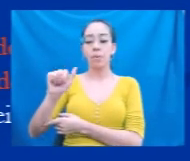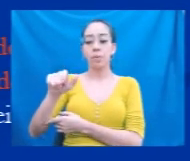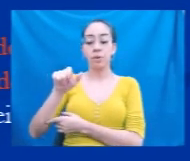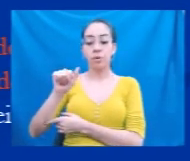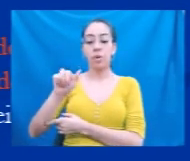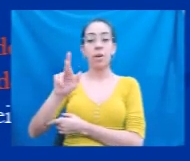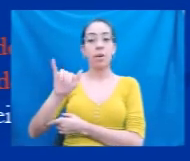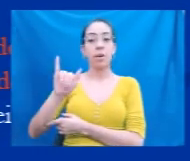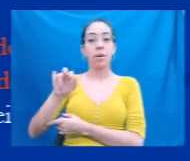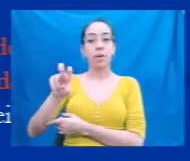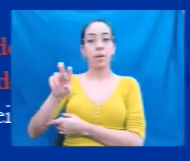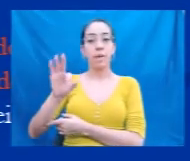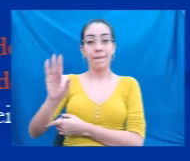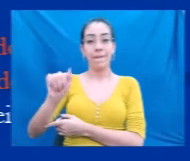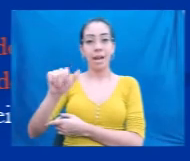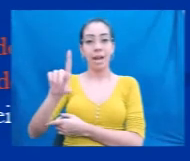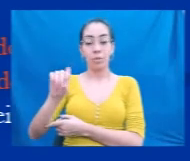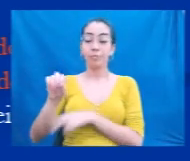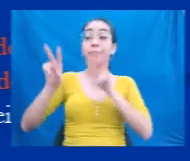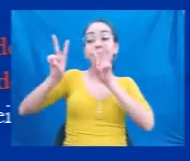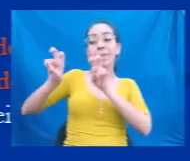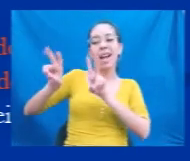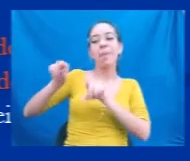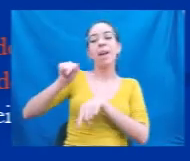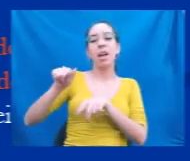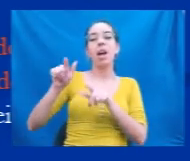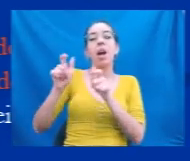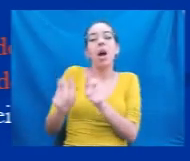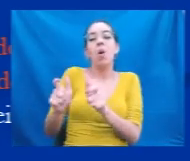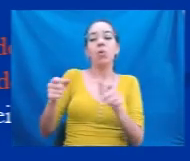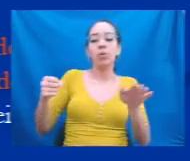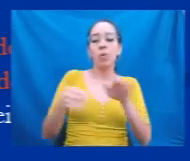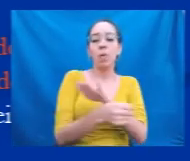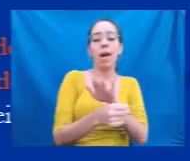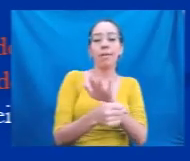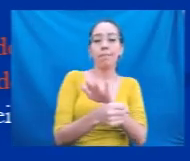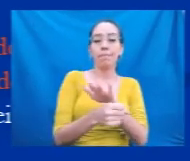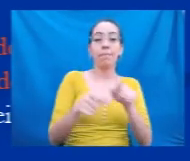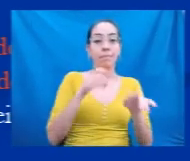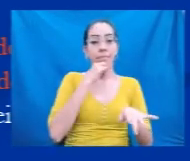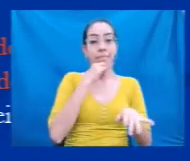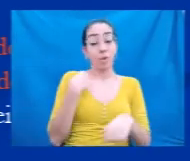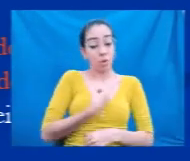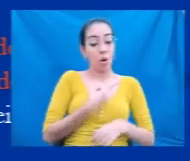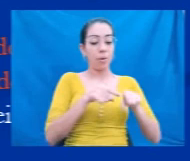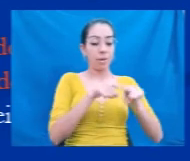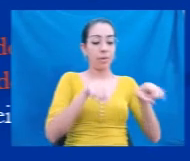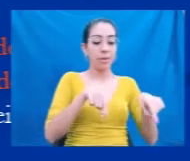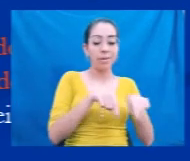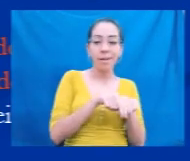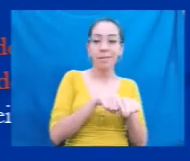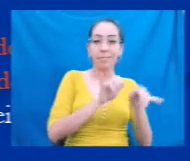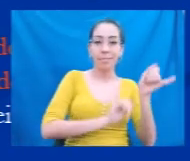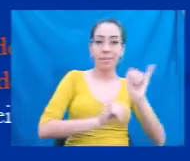eu estou falando aqui, tá? Entre aspas, é o local que a gente armazena nossos reagentes químicos dentro do